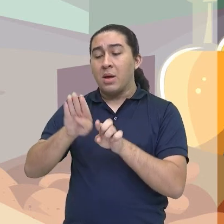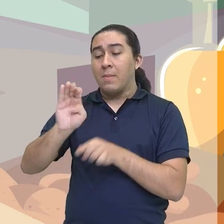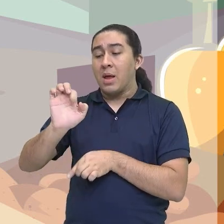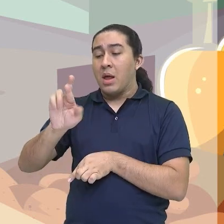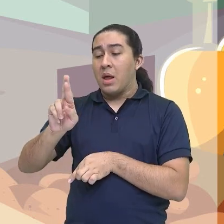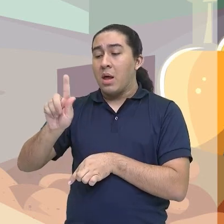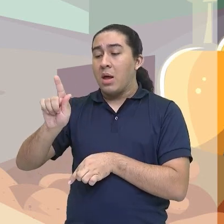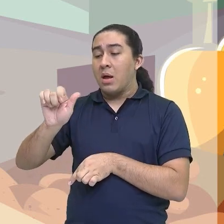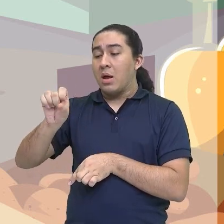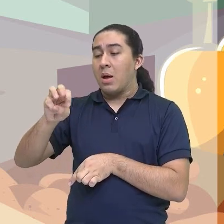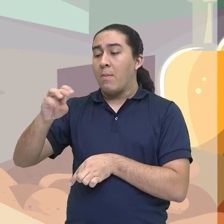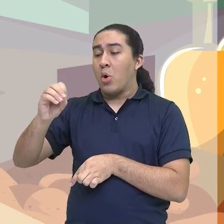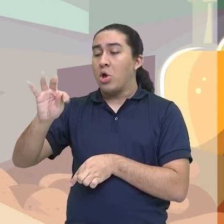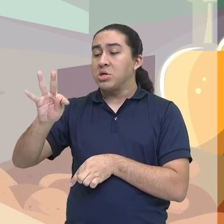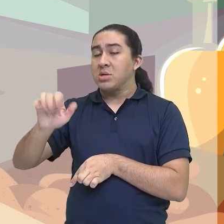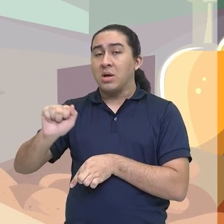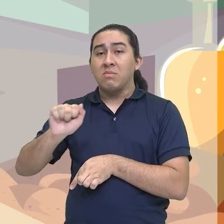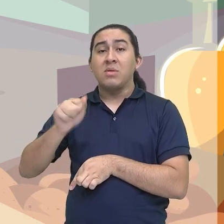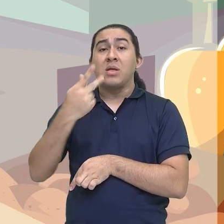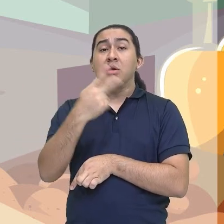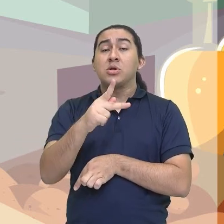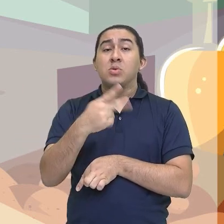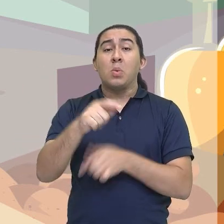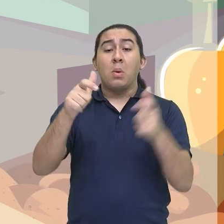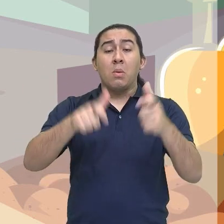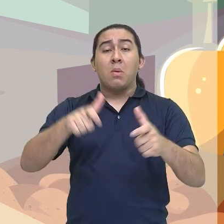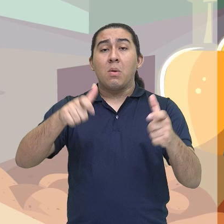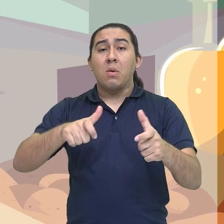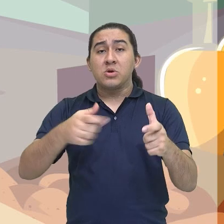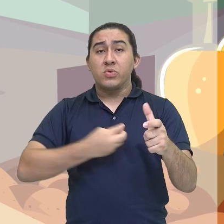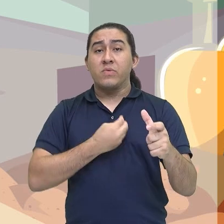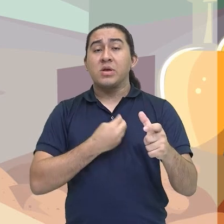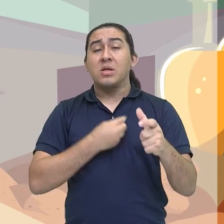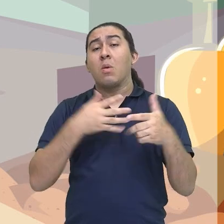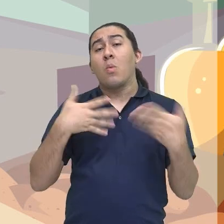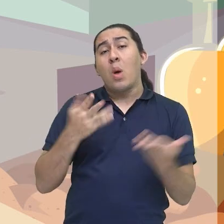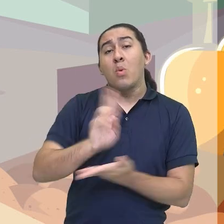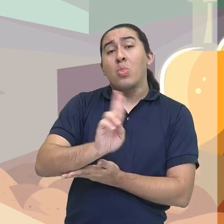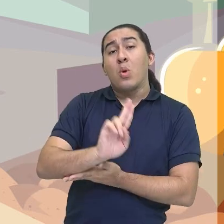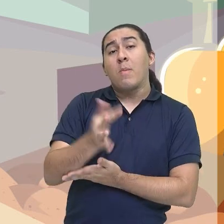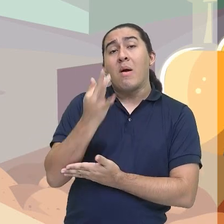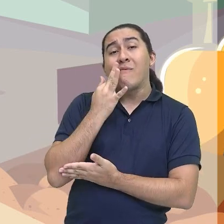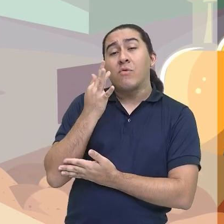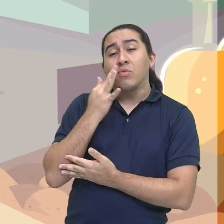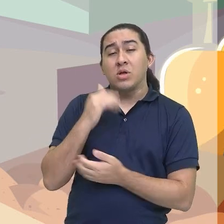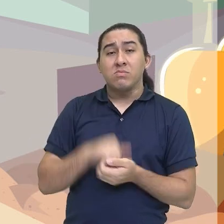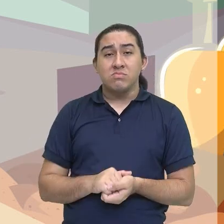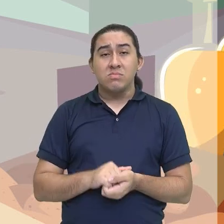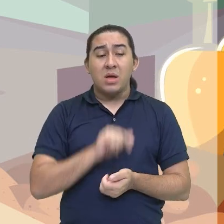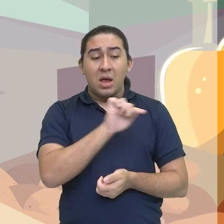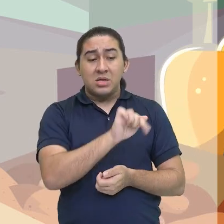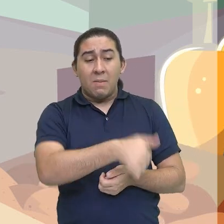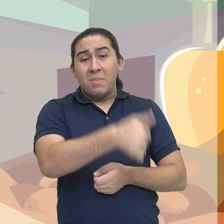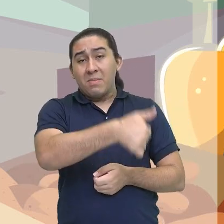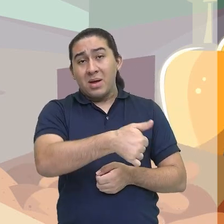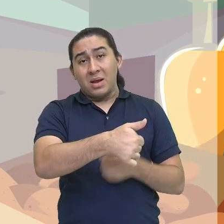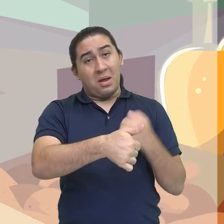está, como é o nome dessa fruta? É tangerina? Aqui para mim é tangerina, eu conheço